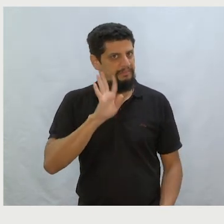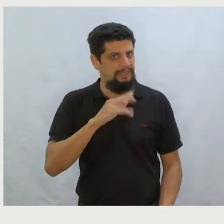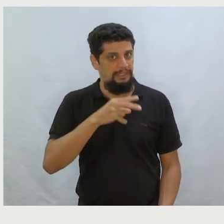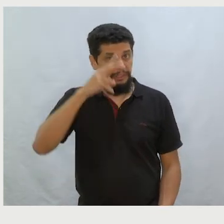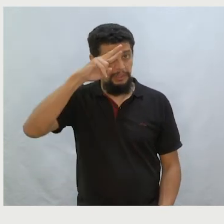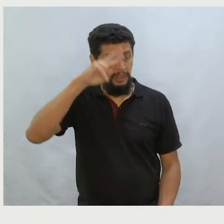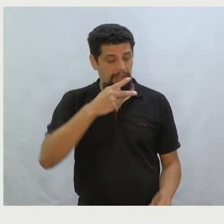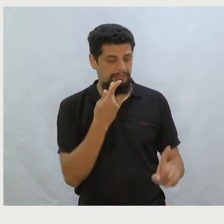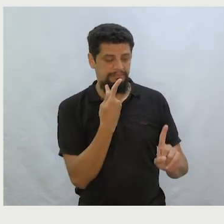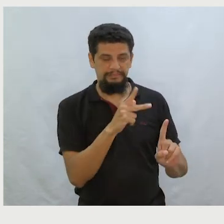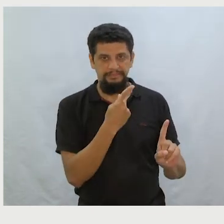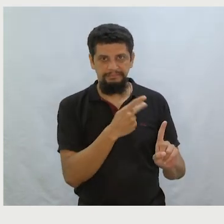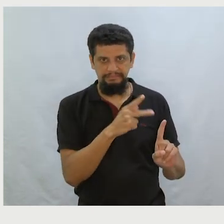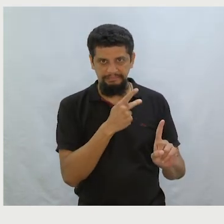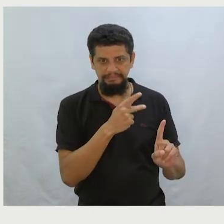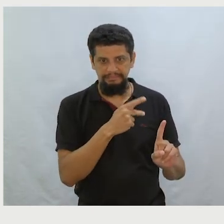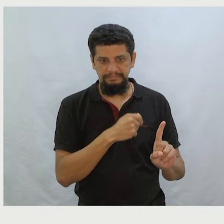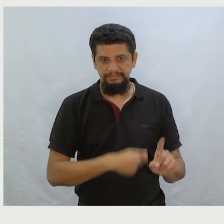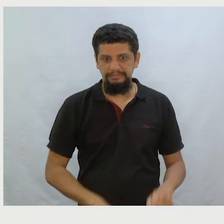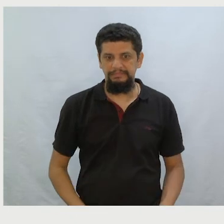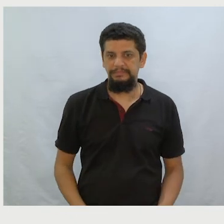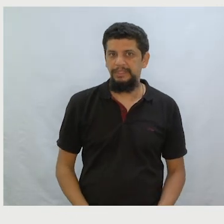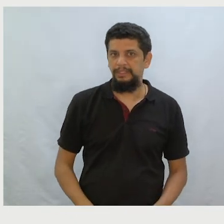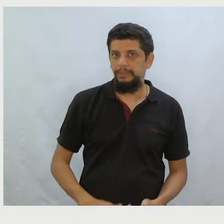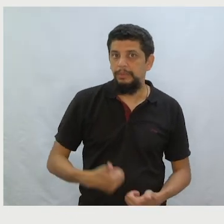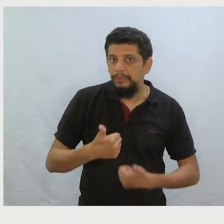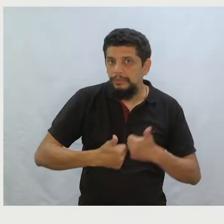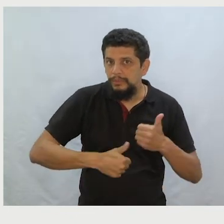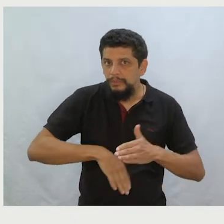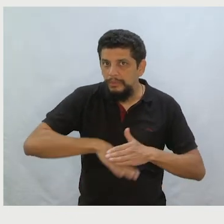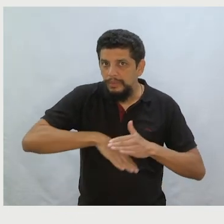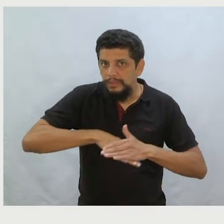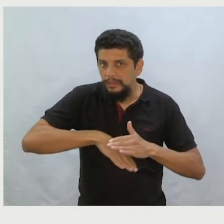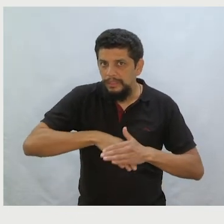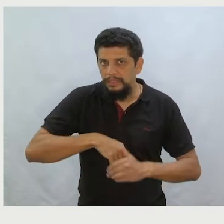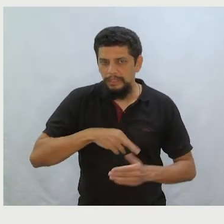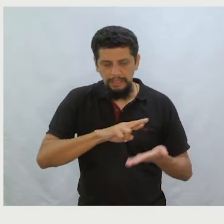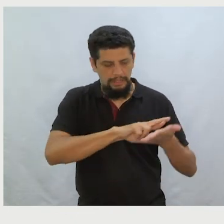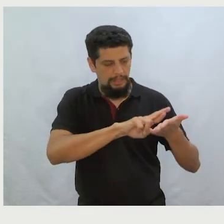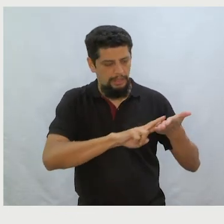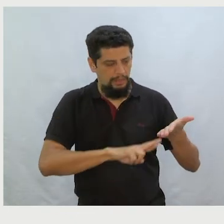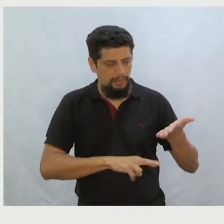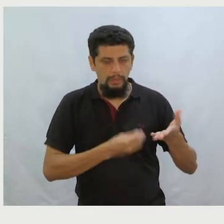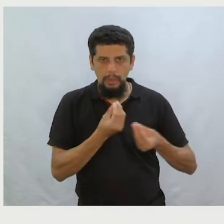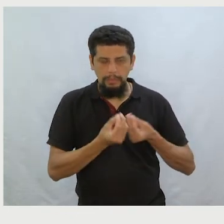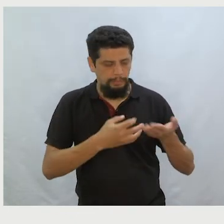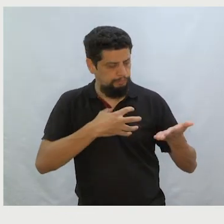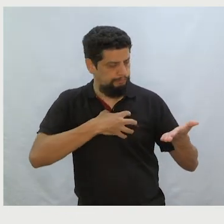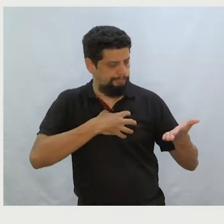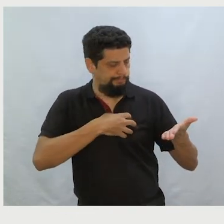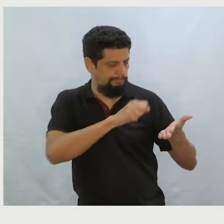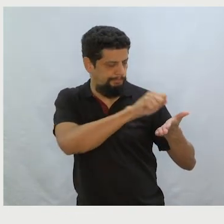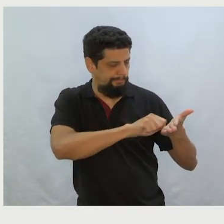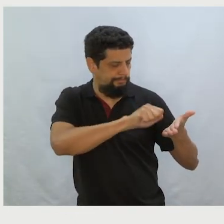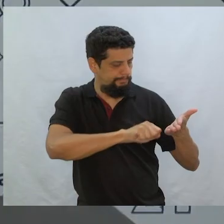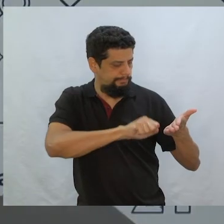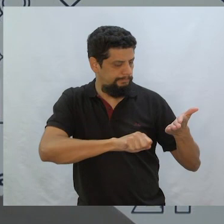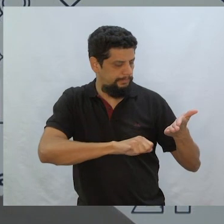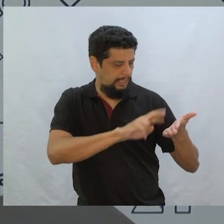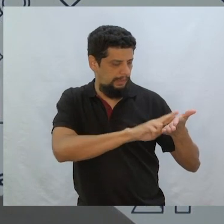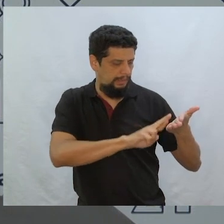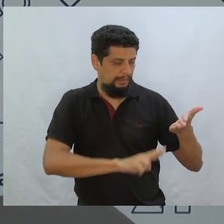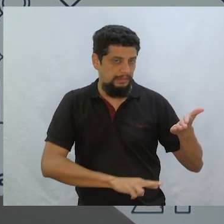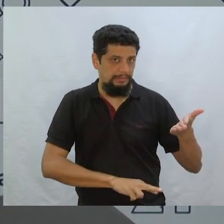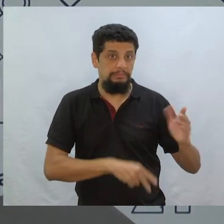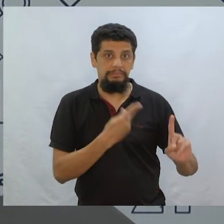história essa história da do jogo de futebol e da redação gostaram da forma com que ele escreveu